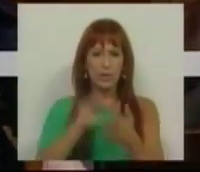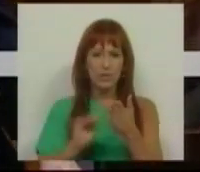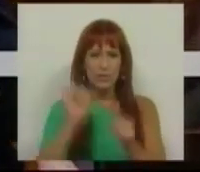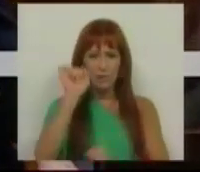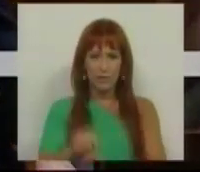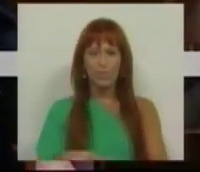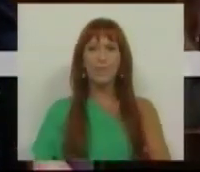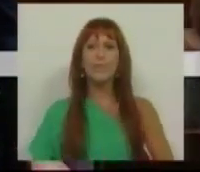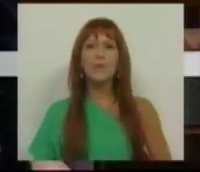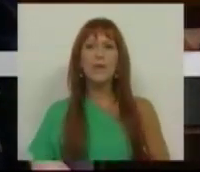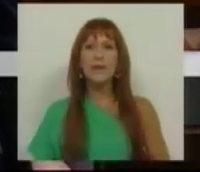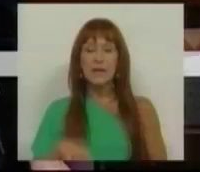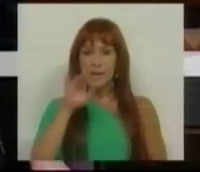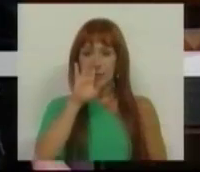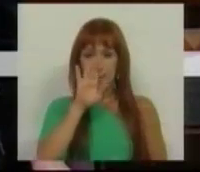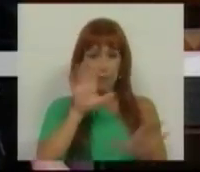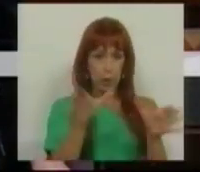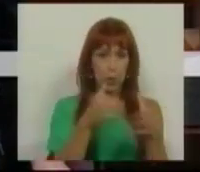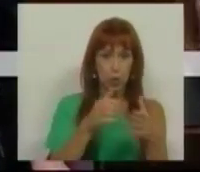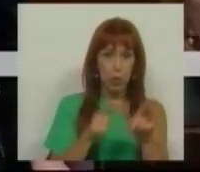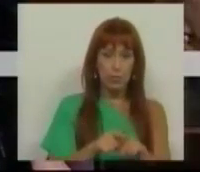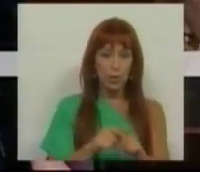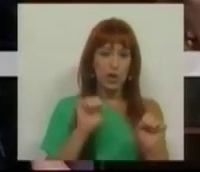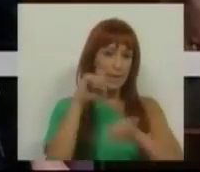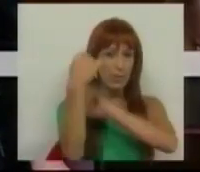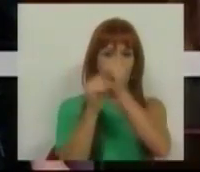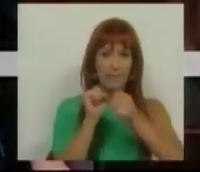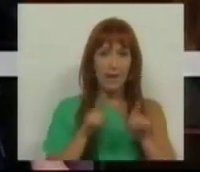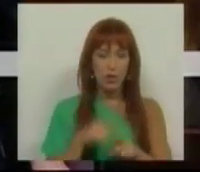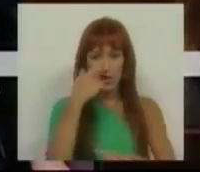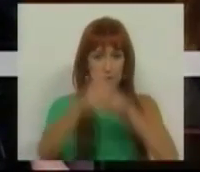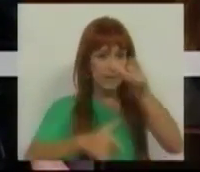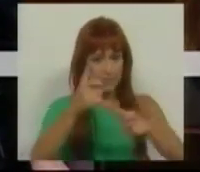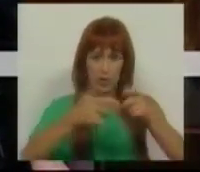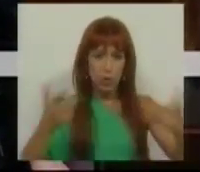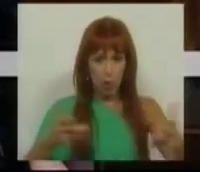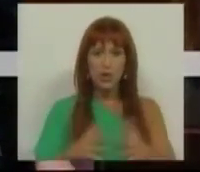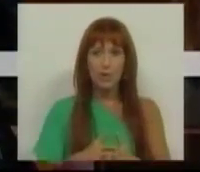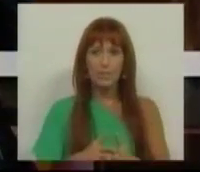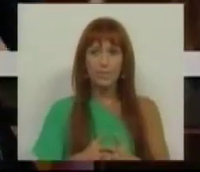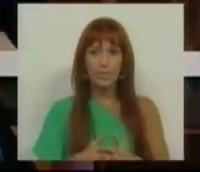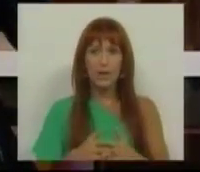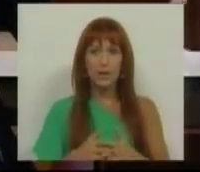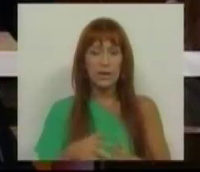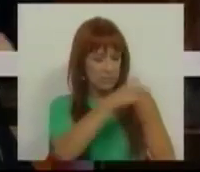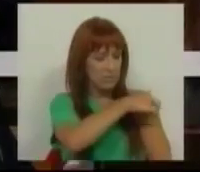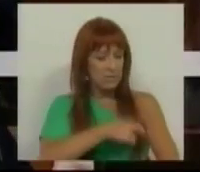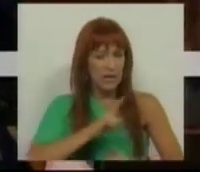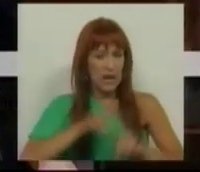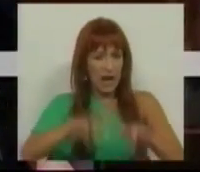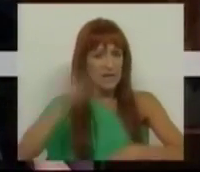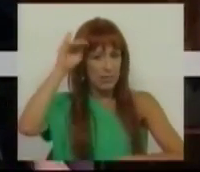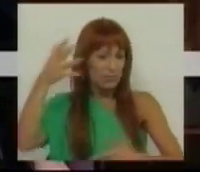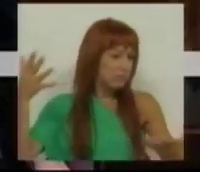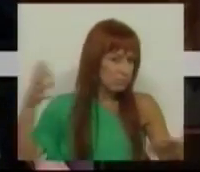petição. Se grupos e movimentos de cidadãos não devem ter representação na